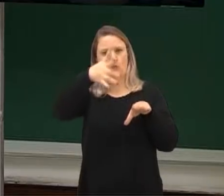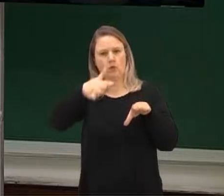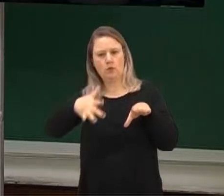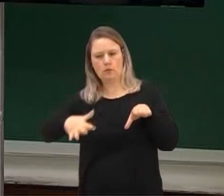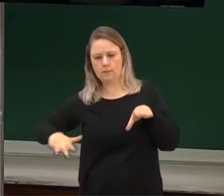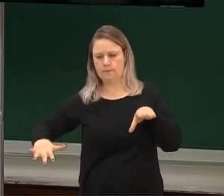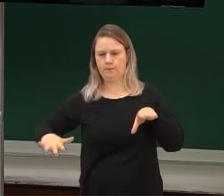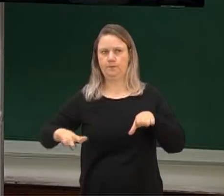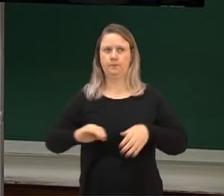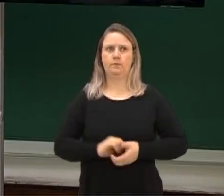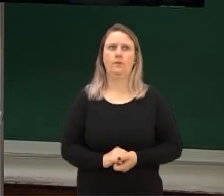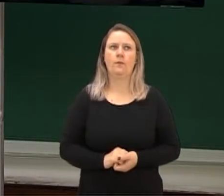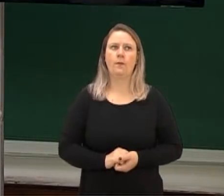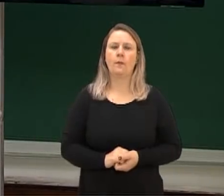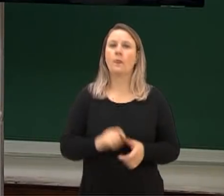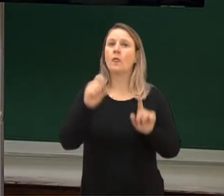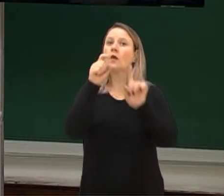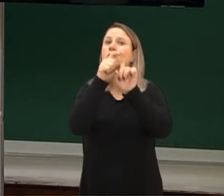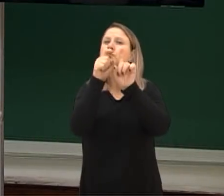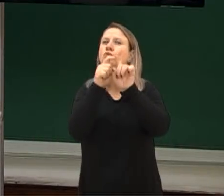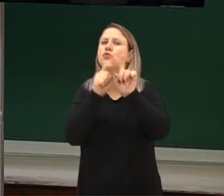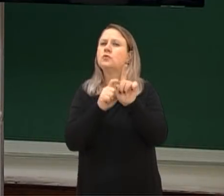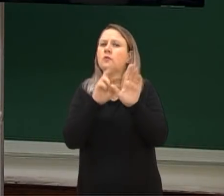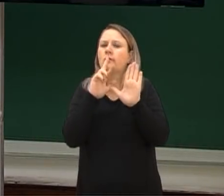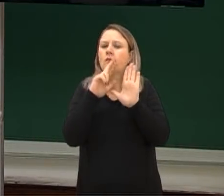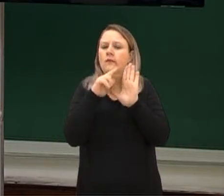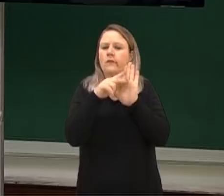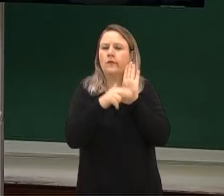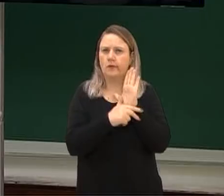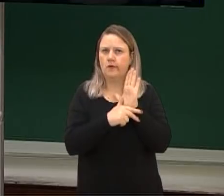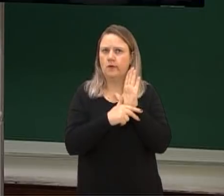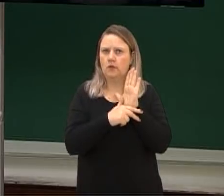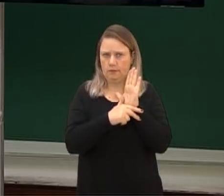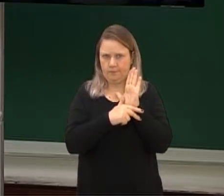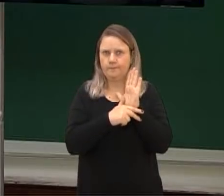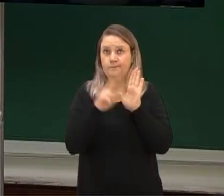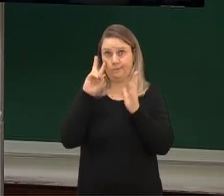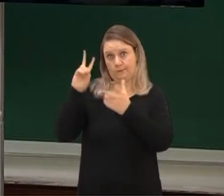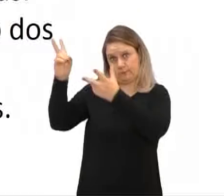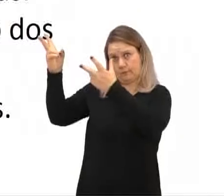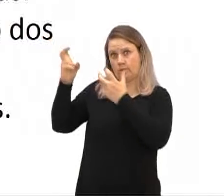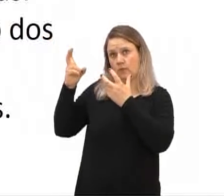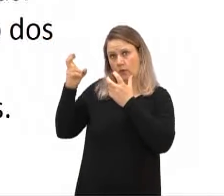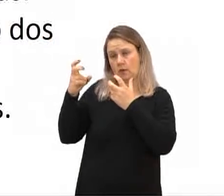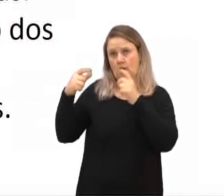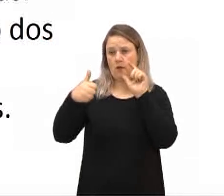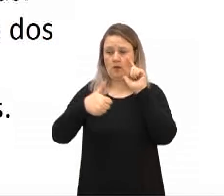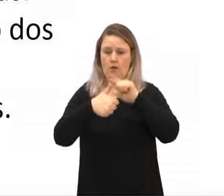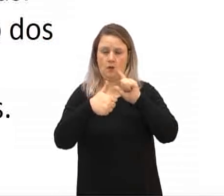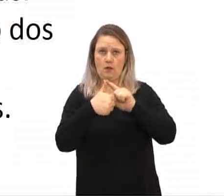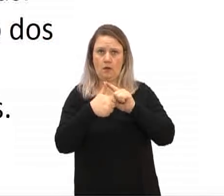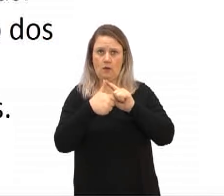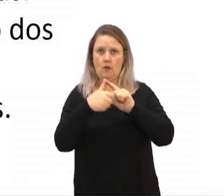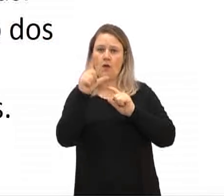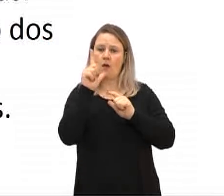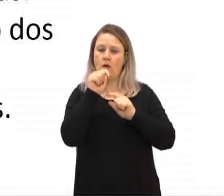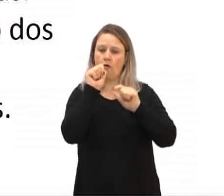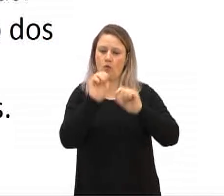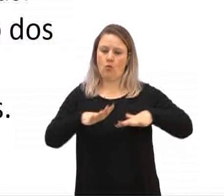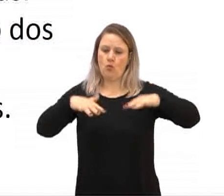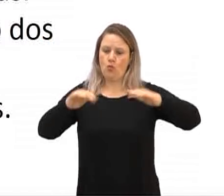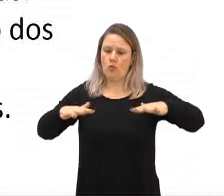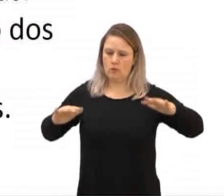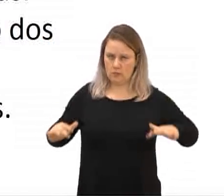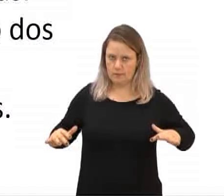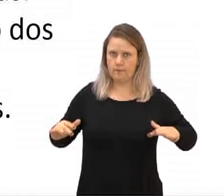áreas. Tipos de erosão. Nós temos vários tipos de erosão que a gente vai ver agora. Então, erosão marinha é a erosão causada pela água